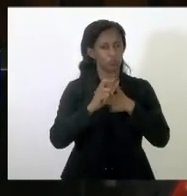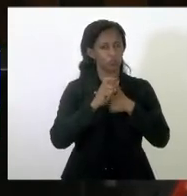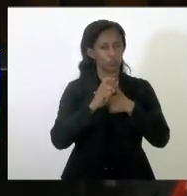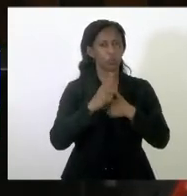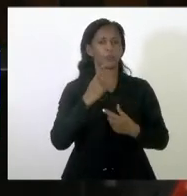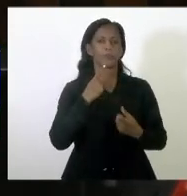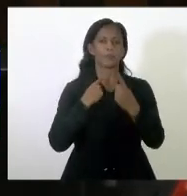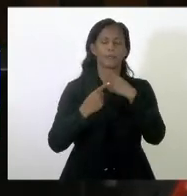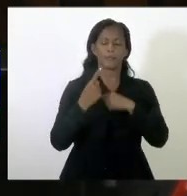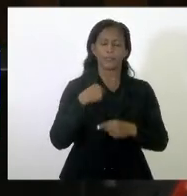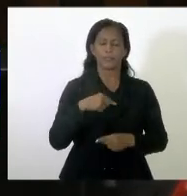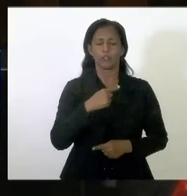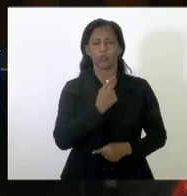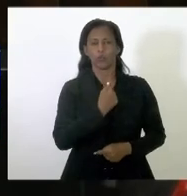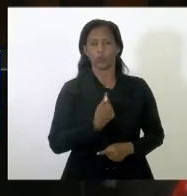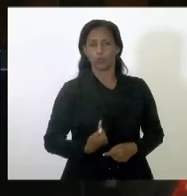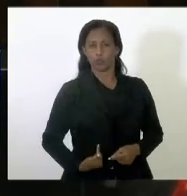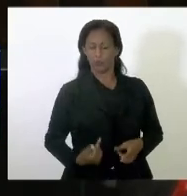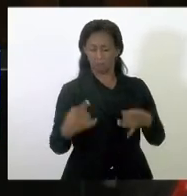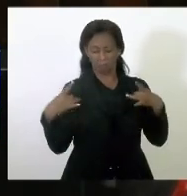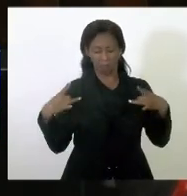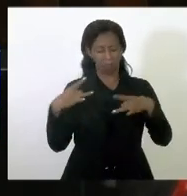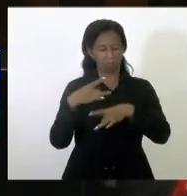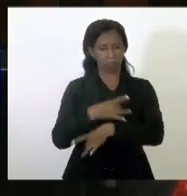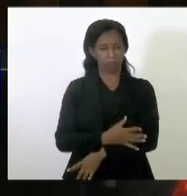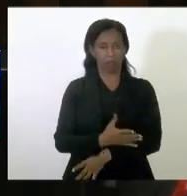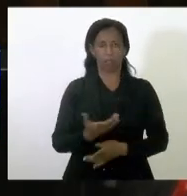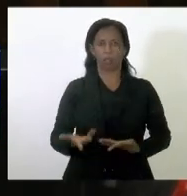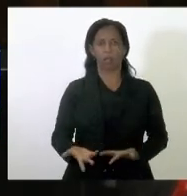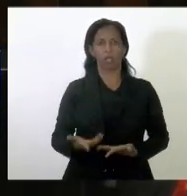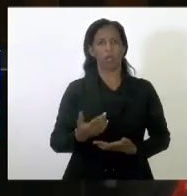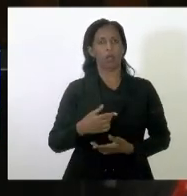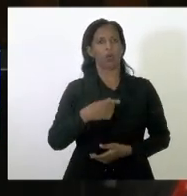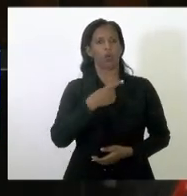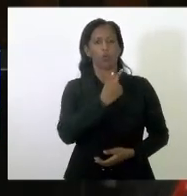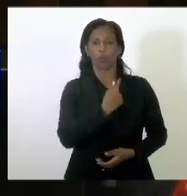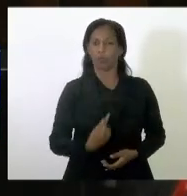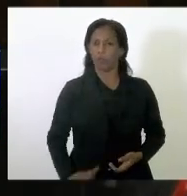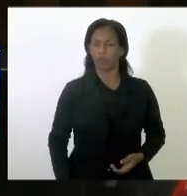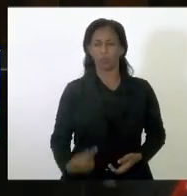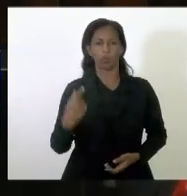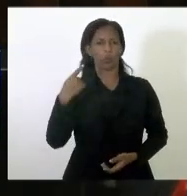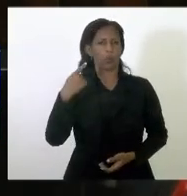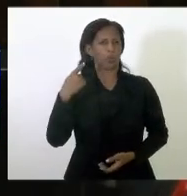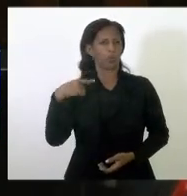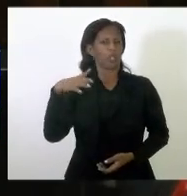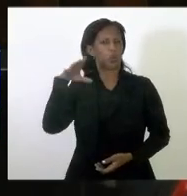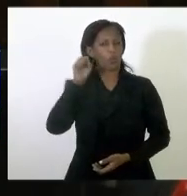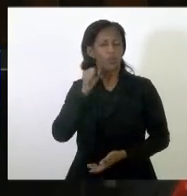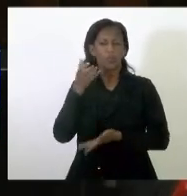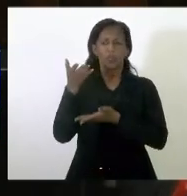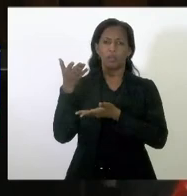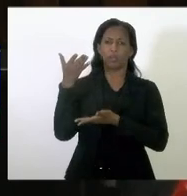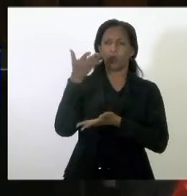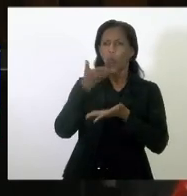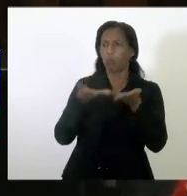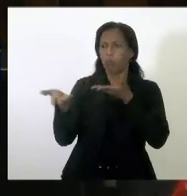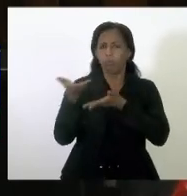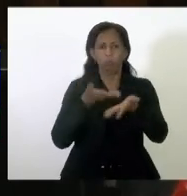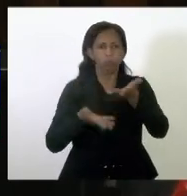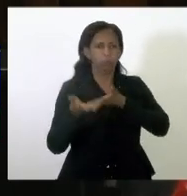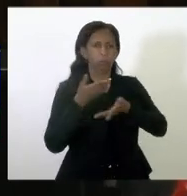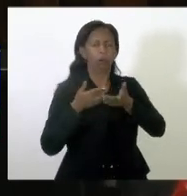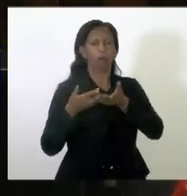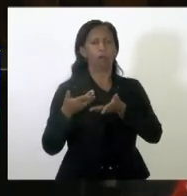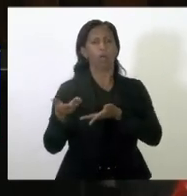governador Cláudio Castro, a disposição do governador Cláudio Castro em ouvir os concursados, as comissões de concurso público, e